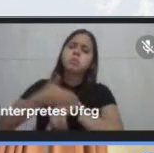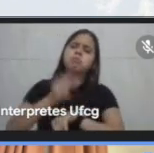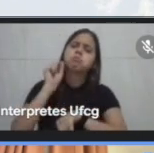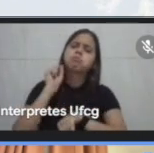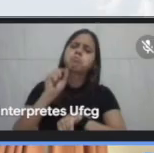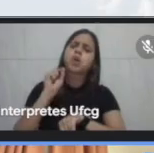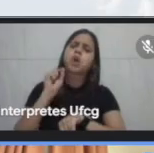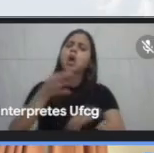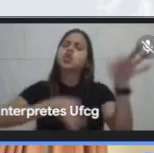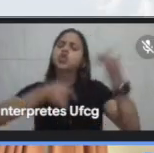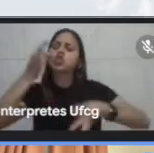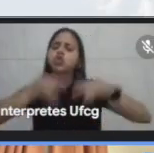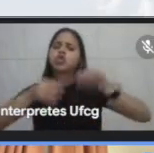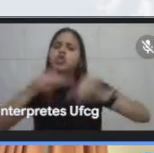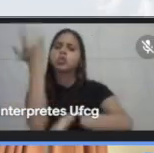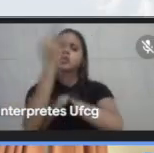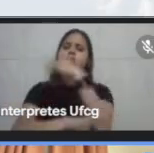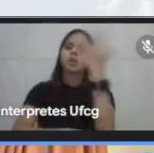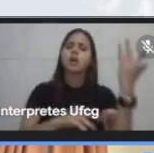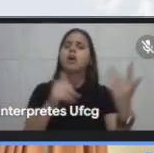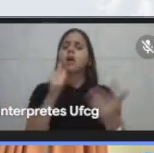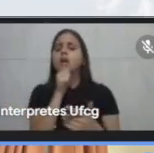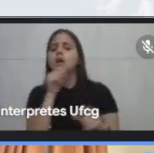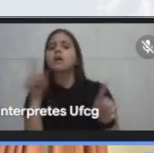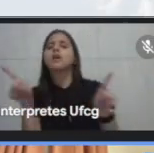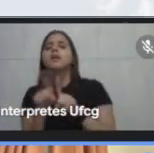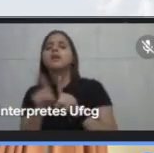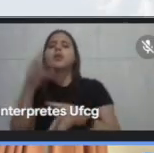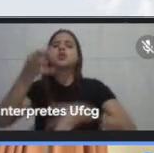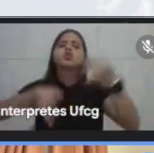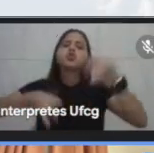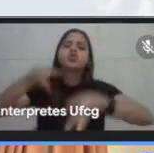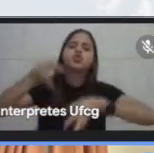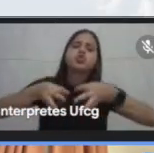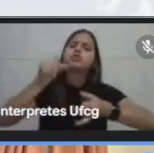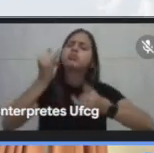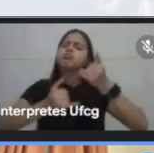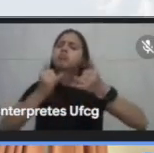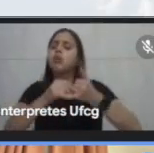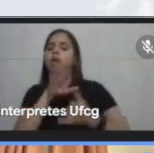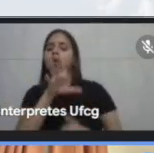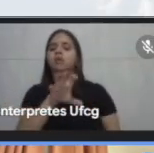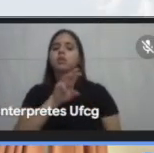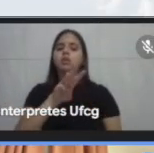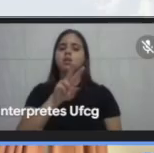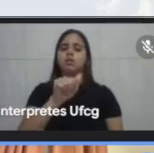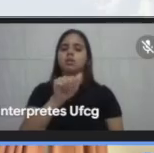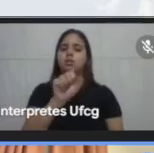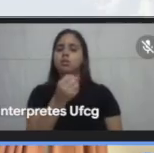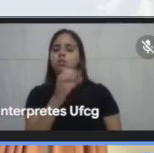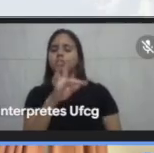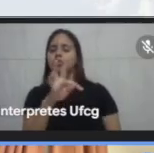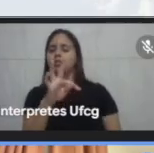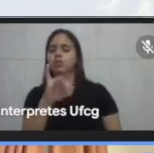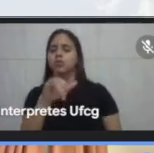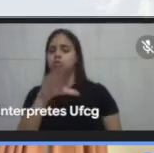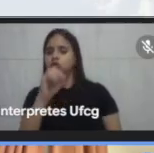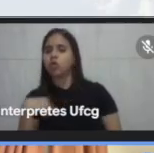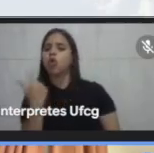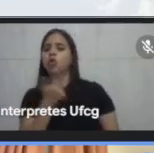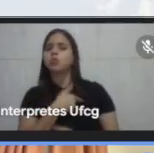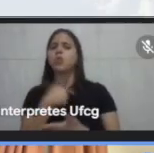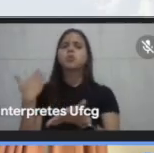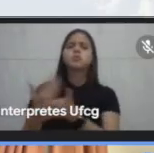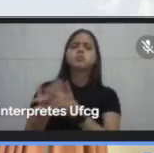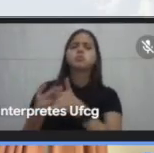ainda, junto com a questão de justiça espacial. Então, nessa parte de WASH, a gente também vai ver agora justamente como essas